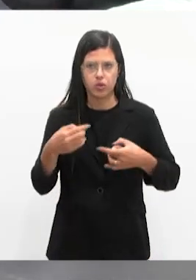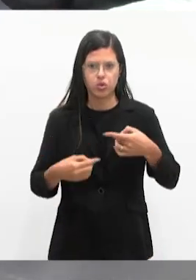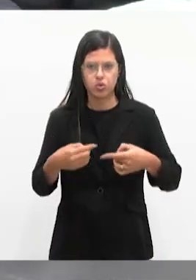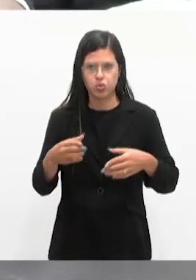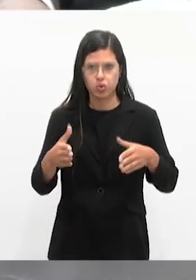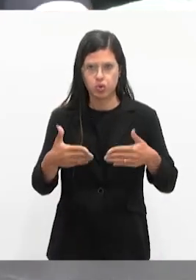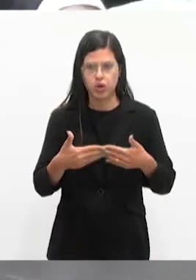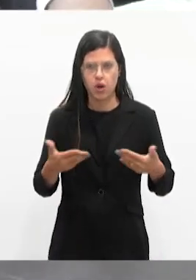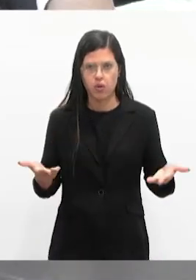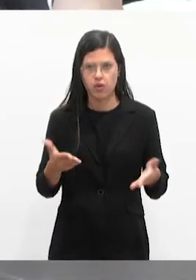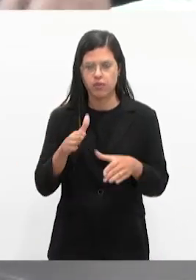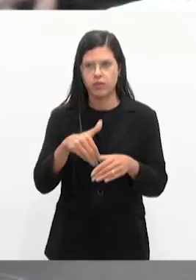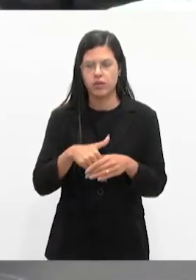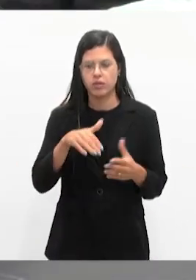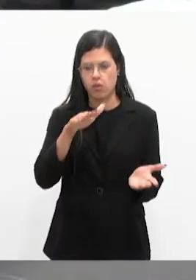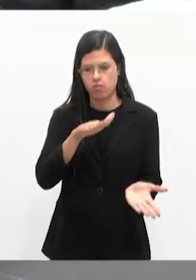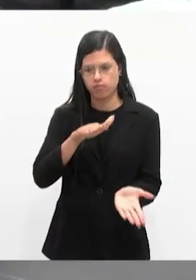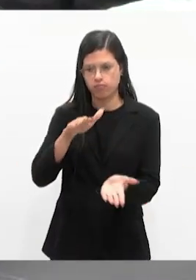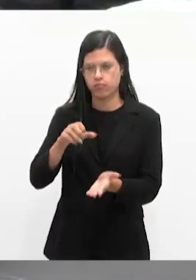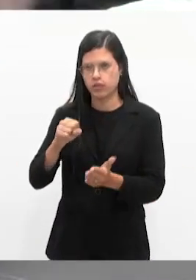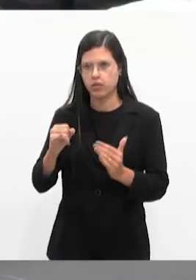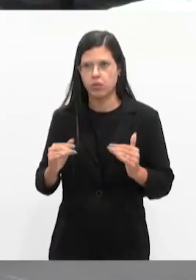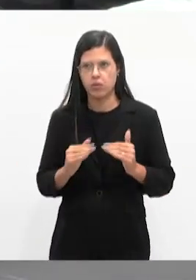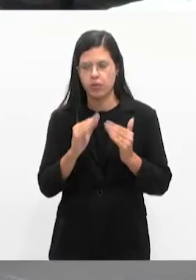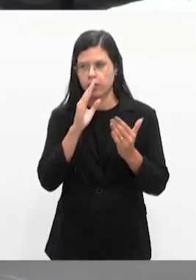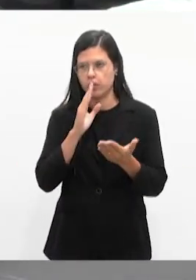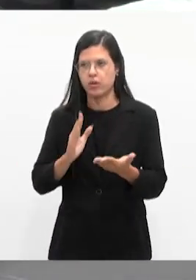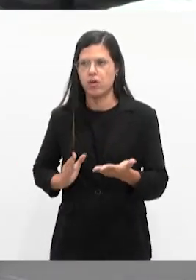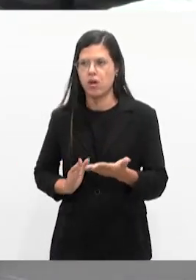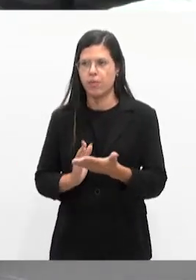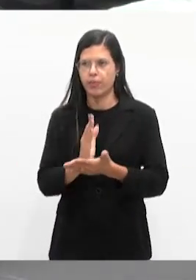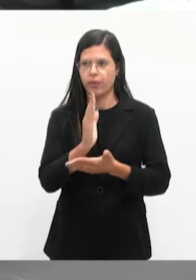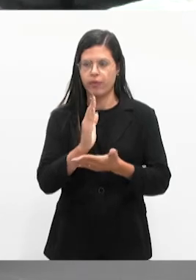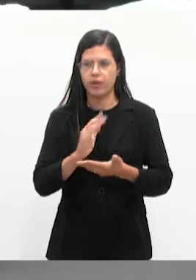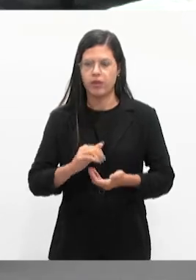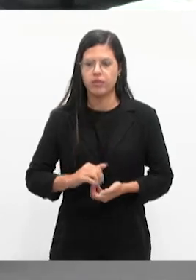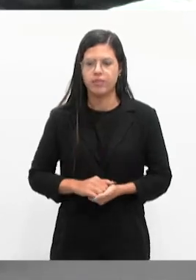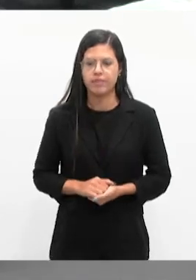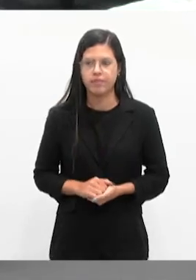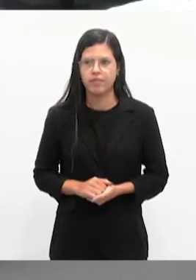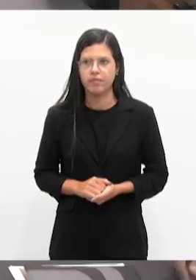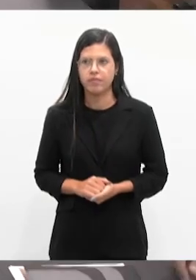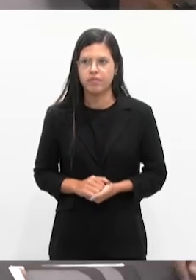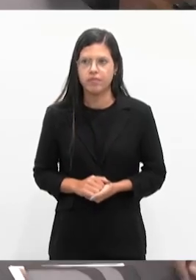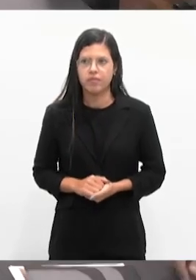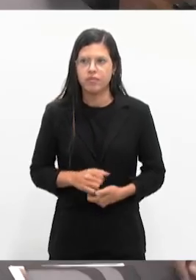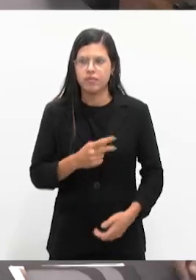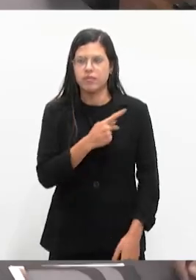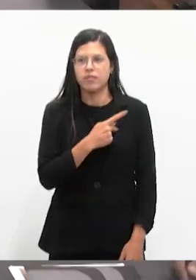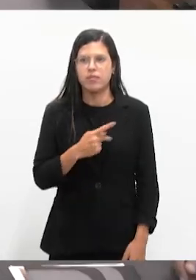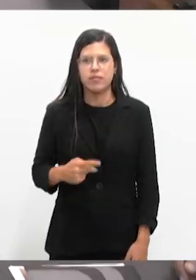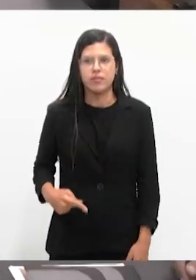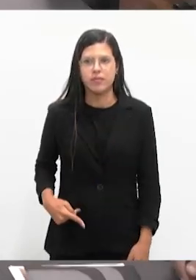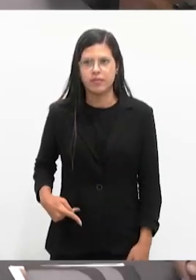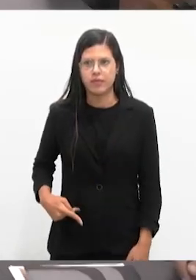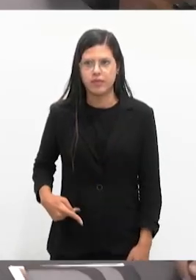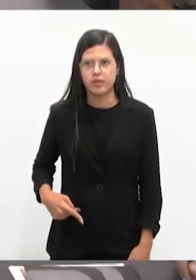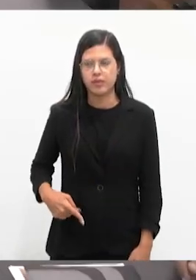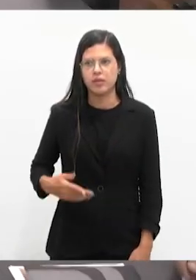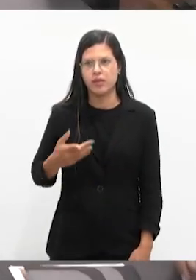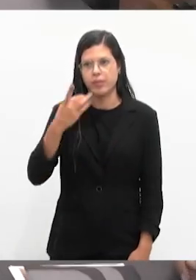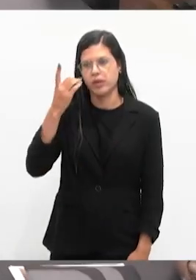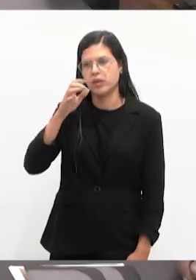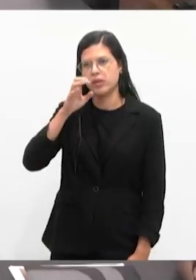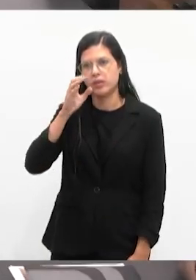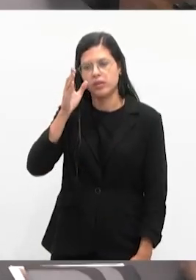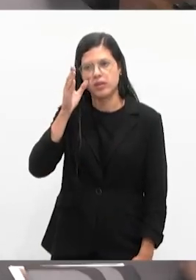discutir, em votação em bloco, os senhores que aprovam permaneçam como estão. Aprovado. Presidente. Deputada Célia. Agora a gente está seguindo